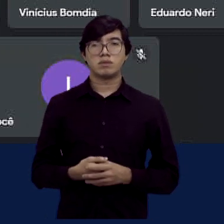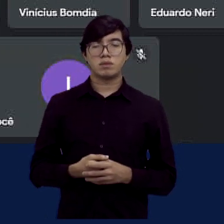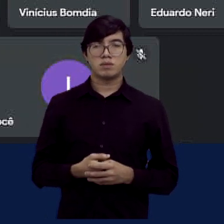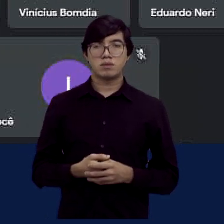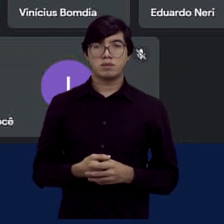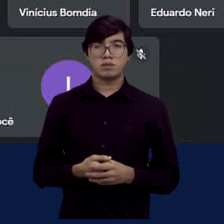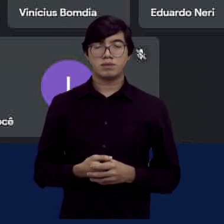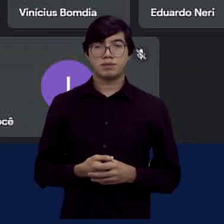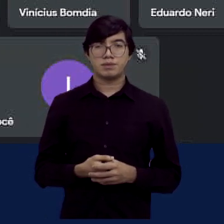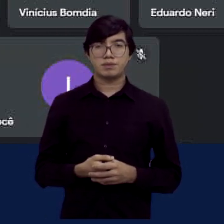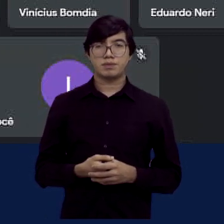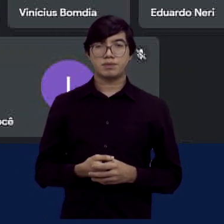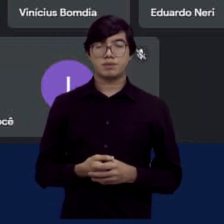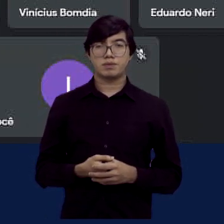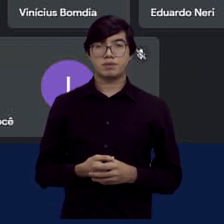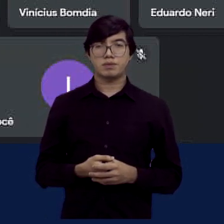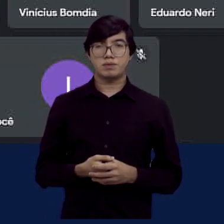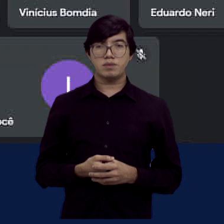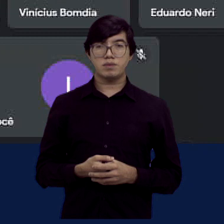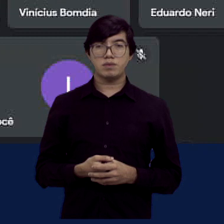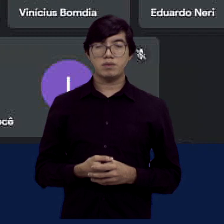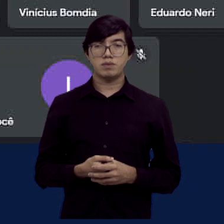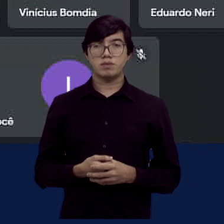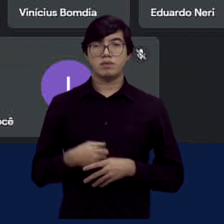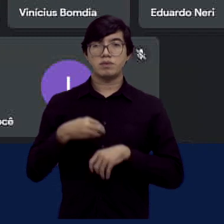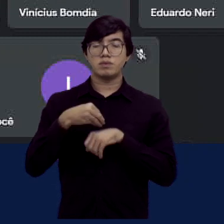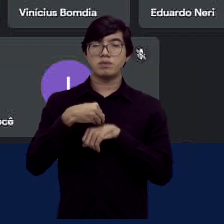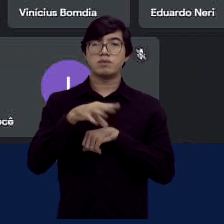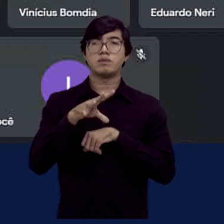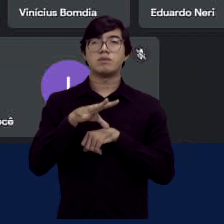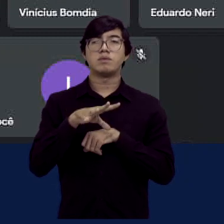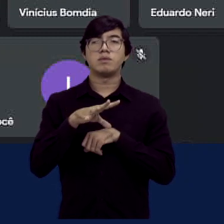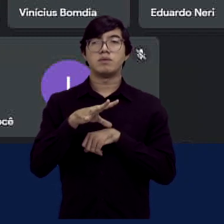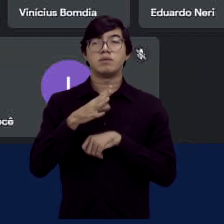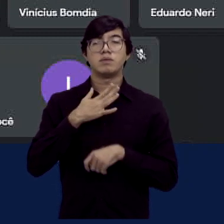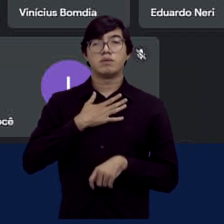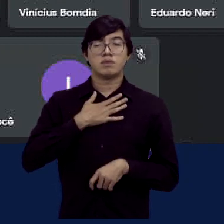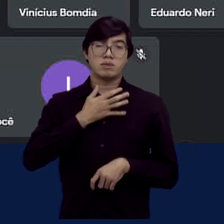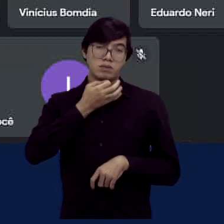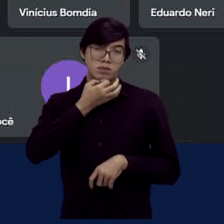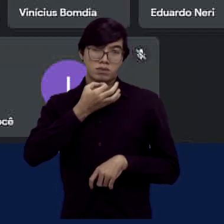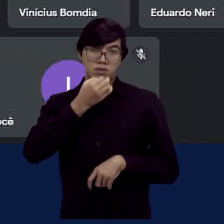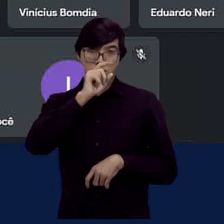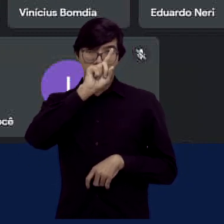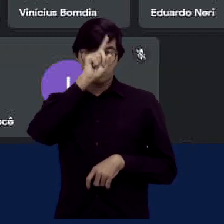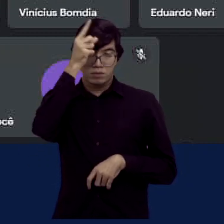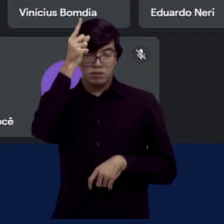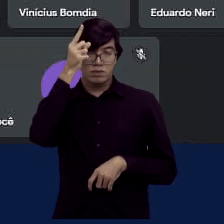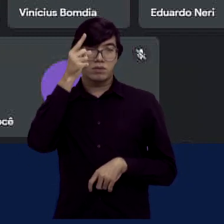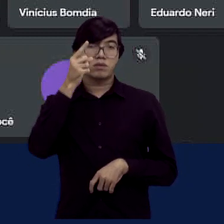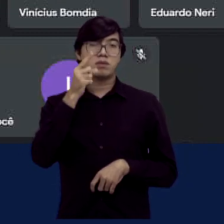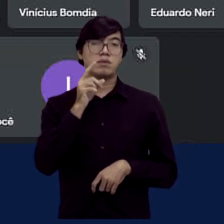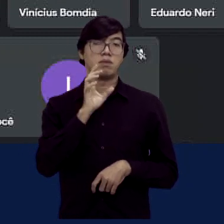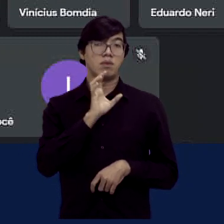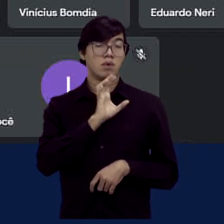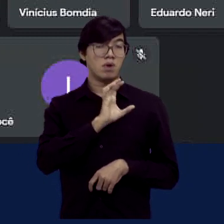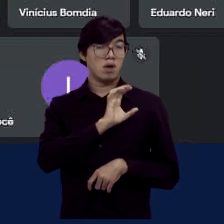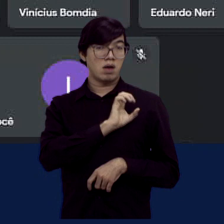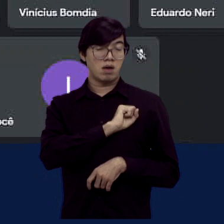Certo? Eu estou comunicando uma ideia que inclusive é minha. A ideia de que o amor, ele